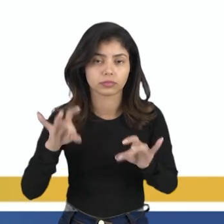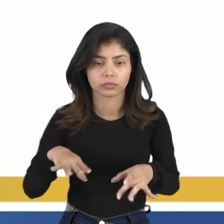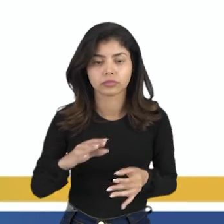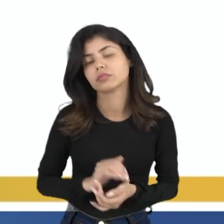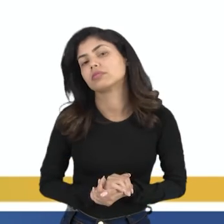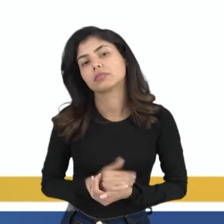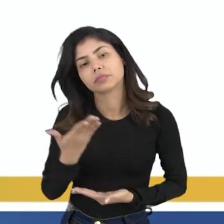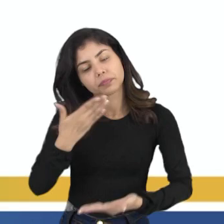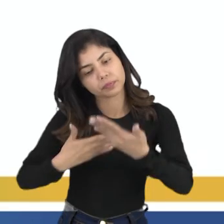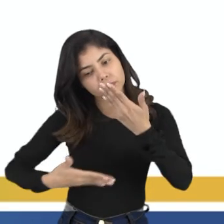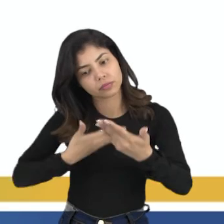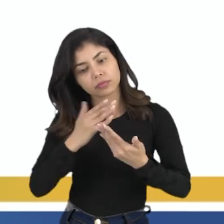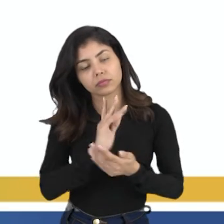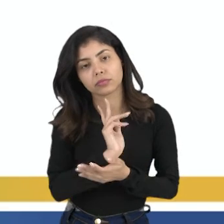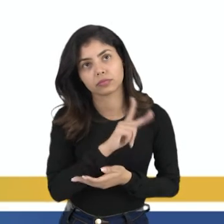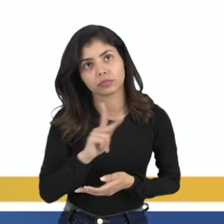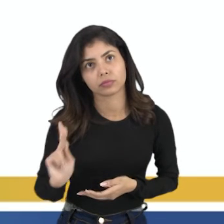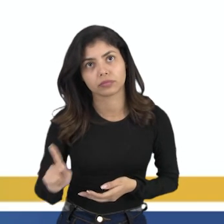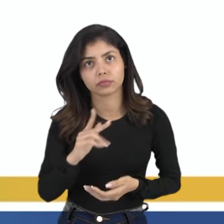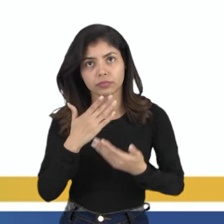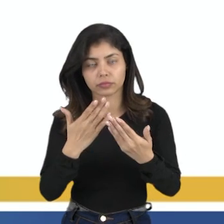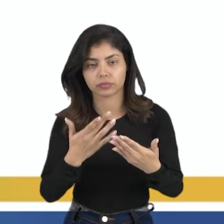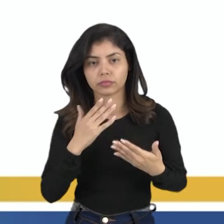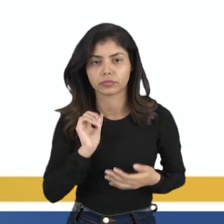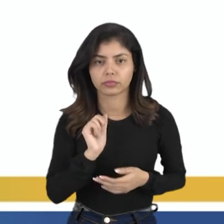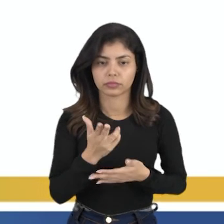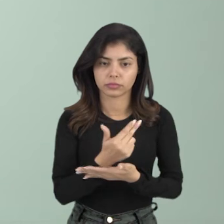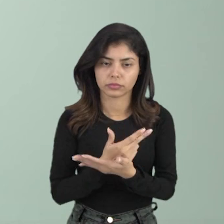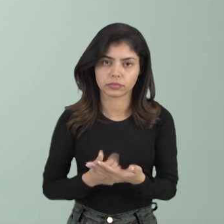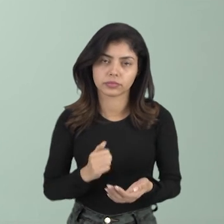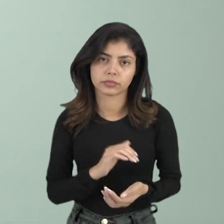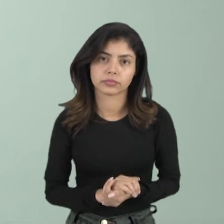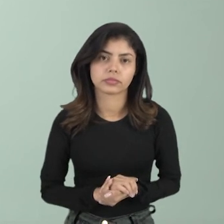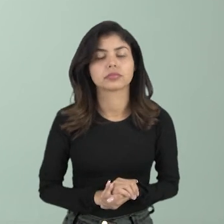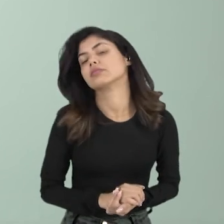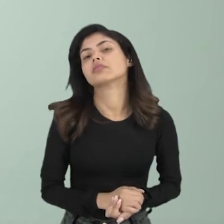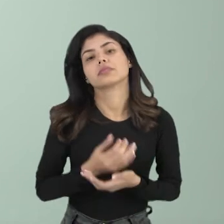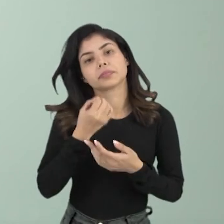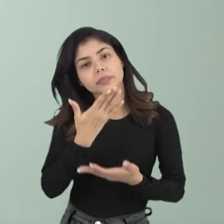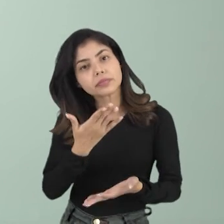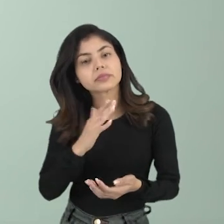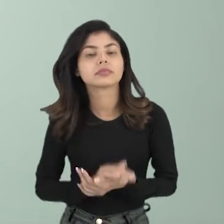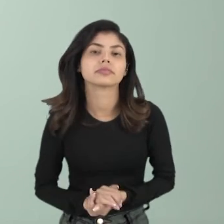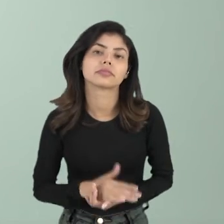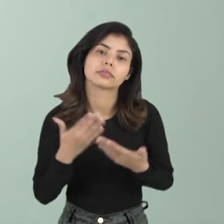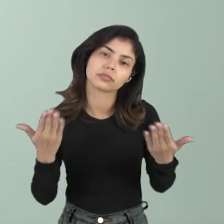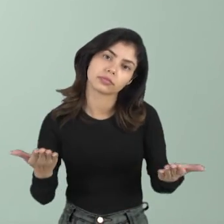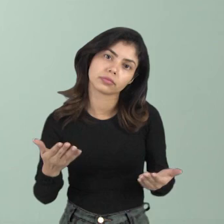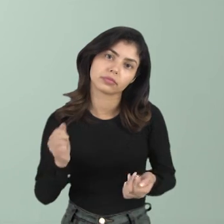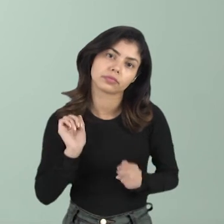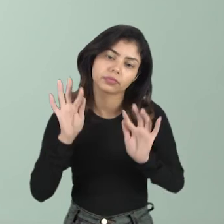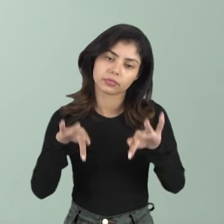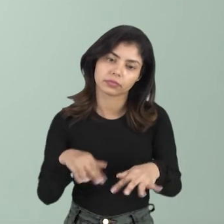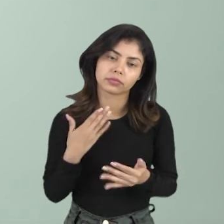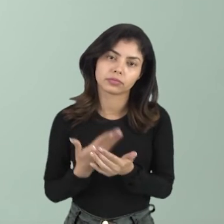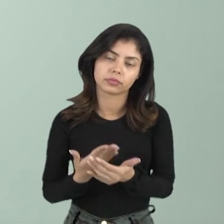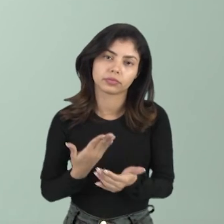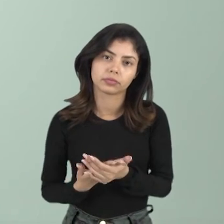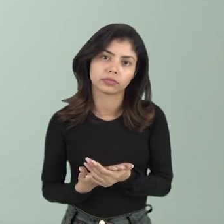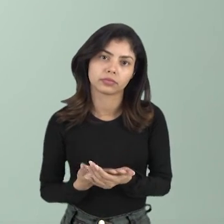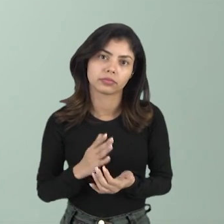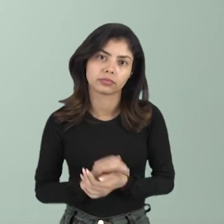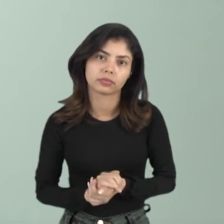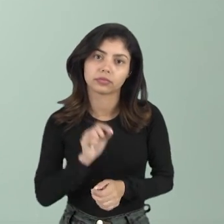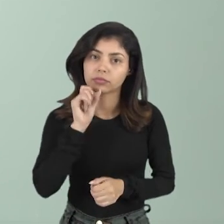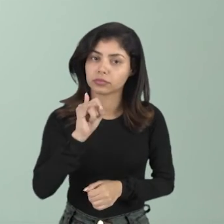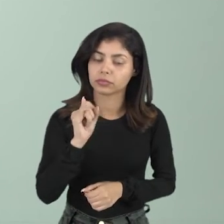fim, você vai compartilhar a resposta com seu professor de arte. Bom, gente, é isso. Estamos finalizando a nossa